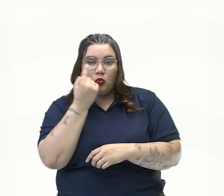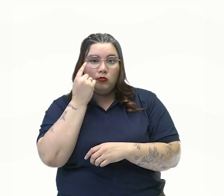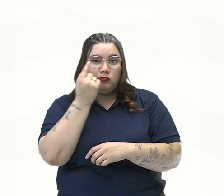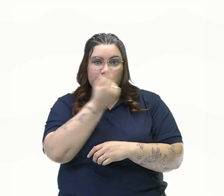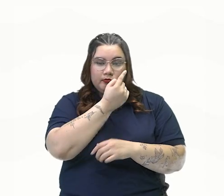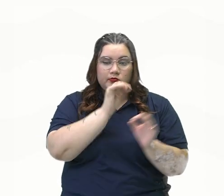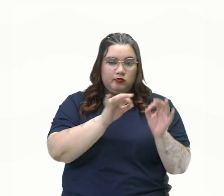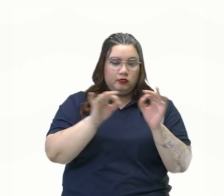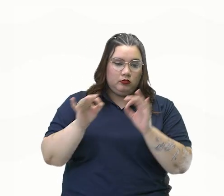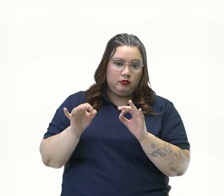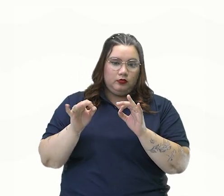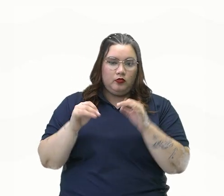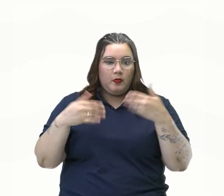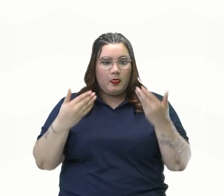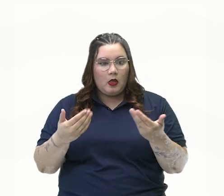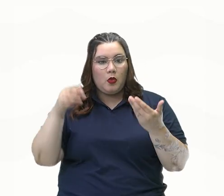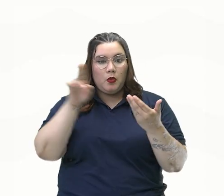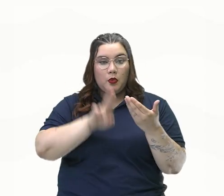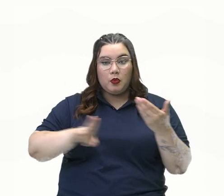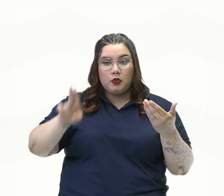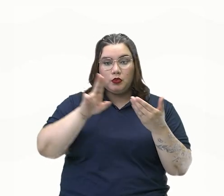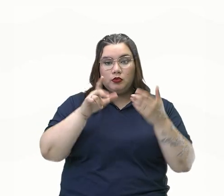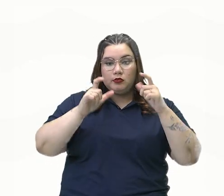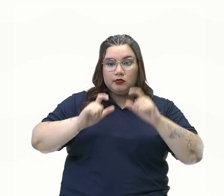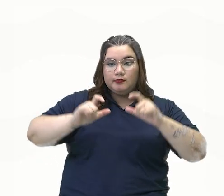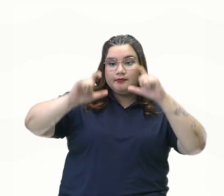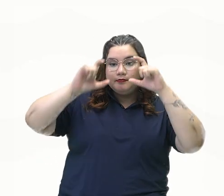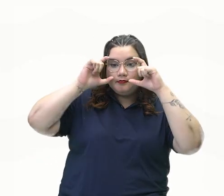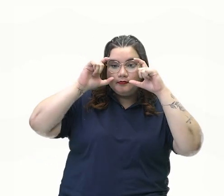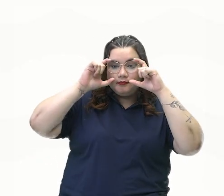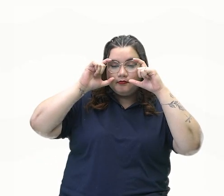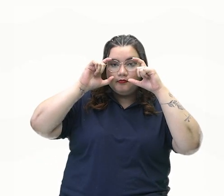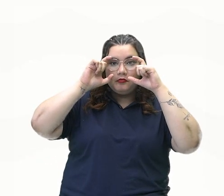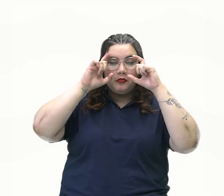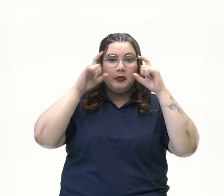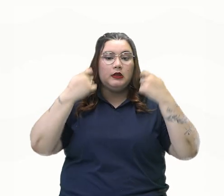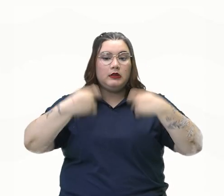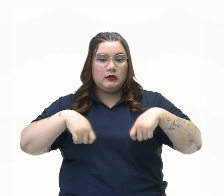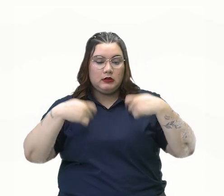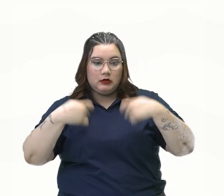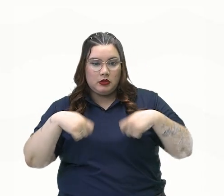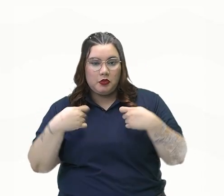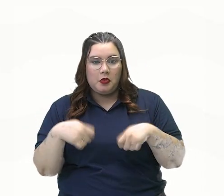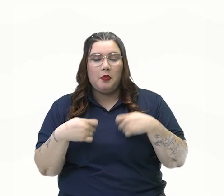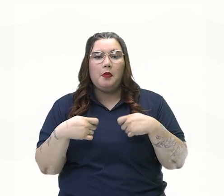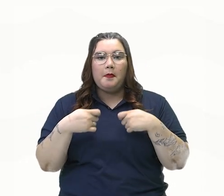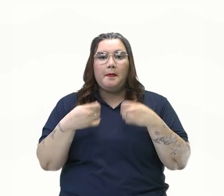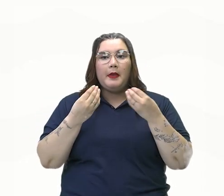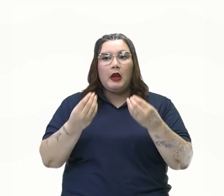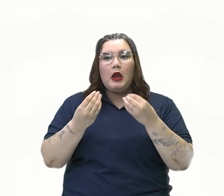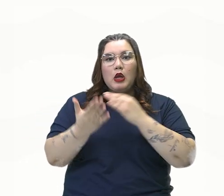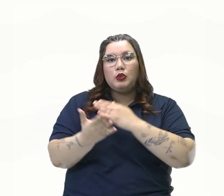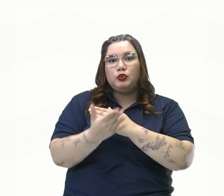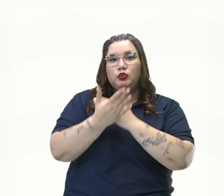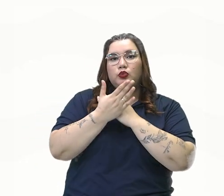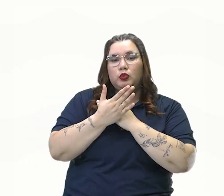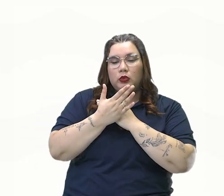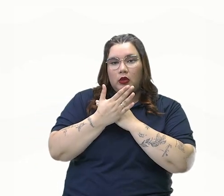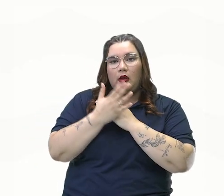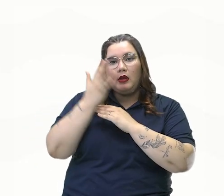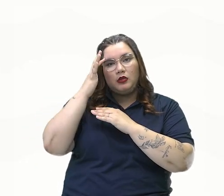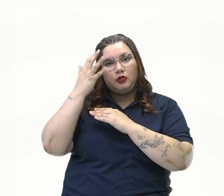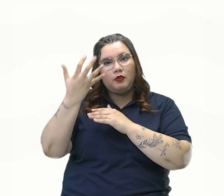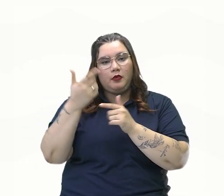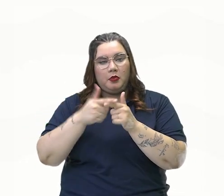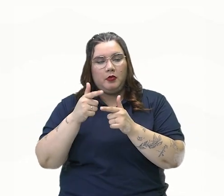retina. Nesses casos, o uso de óculos é a forma habitual de compensar os defeitos da